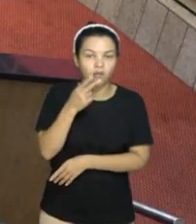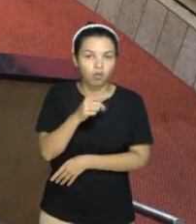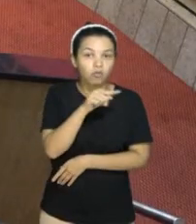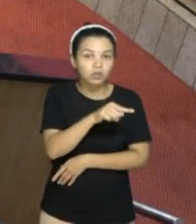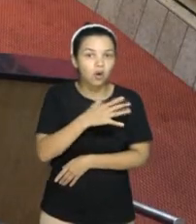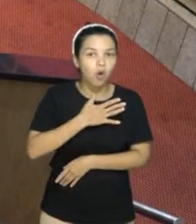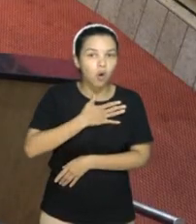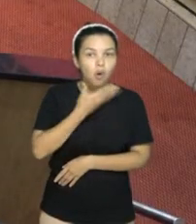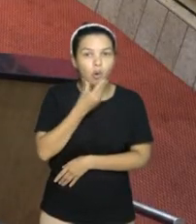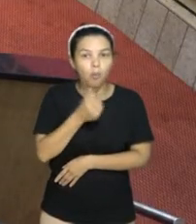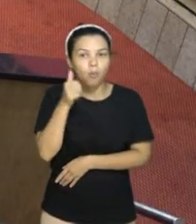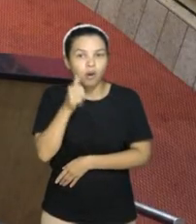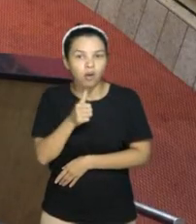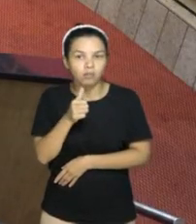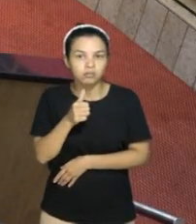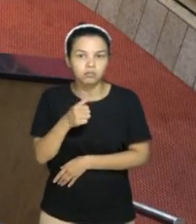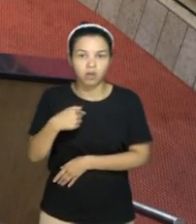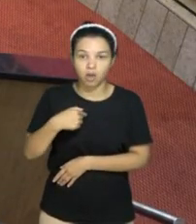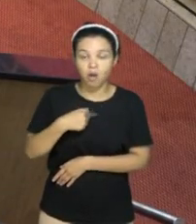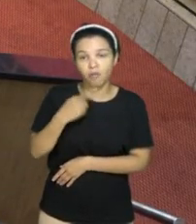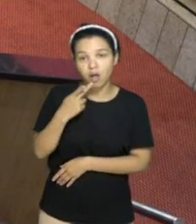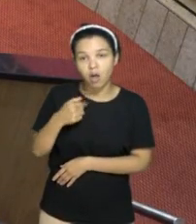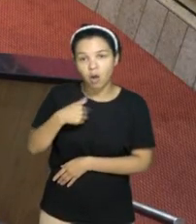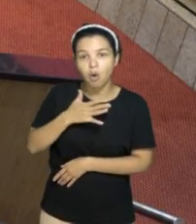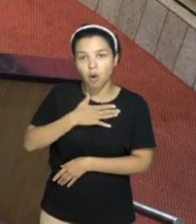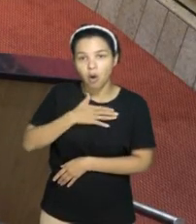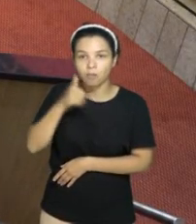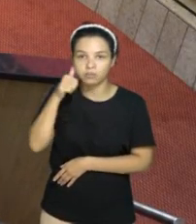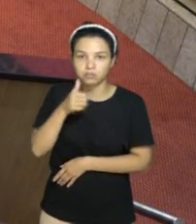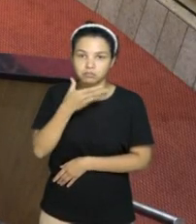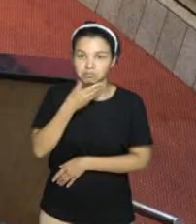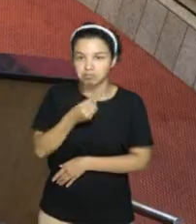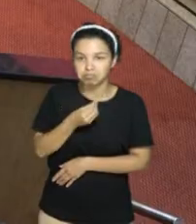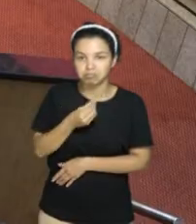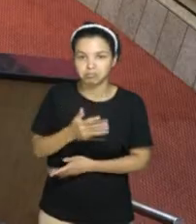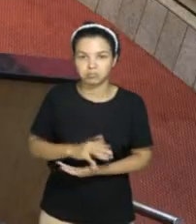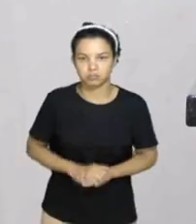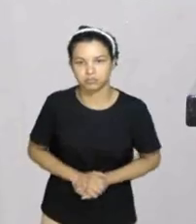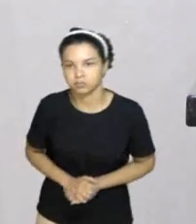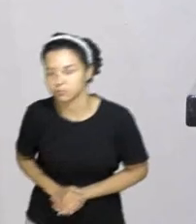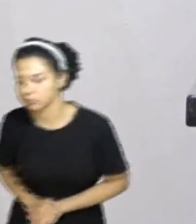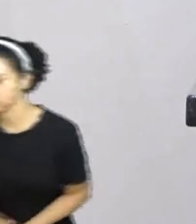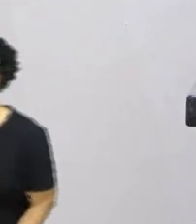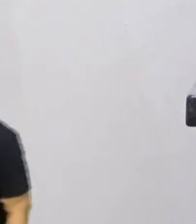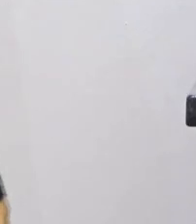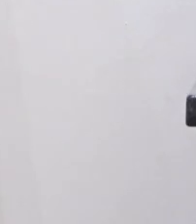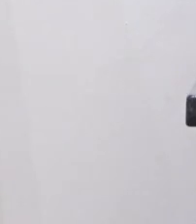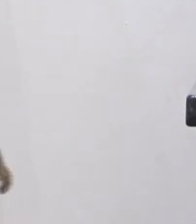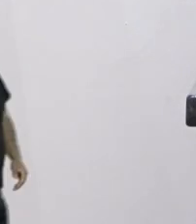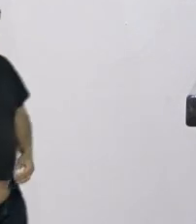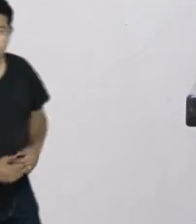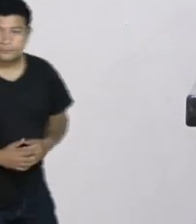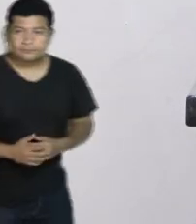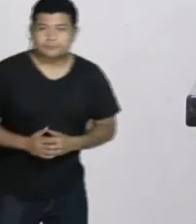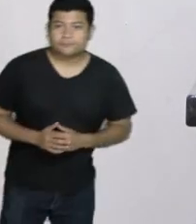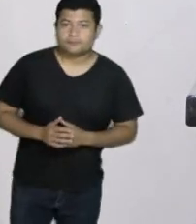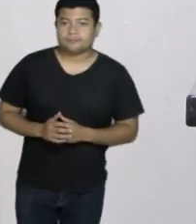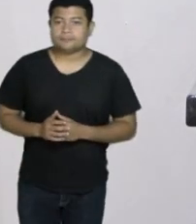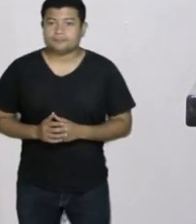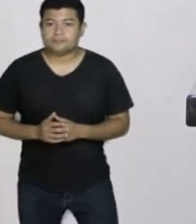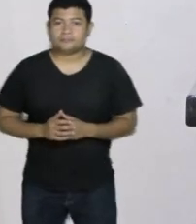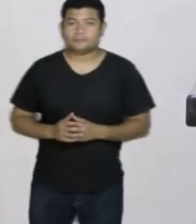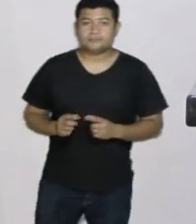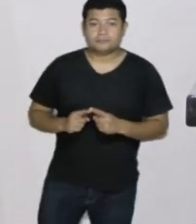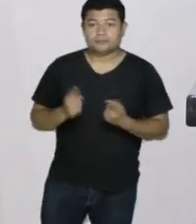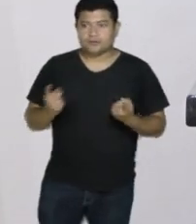ela falou eu gosto de menino e menina como qualquer criança normal responderia Ah então você é bissexual e você